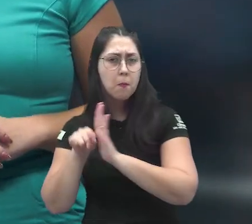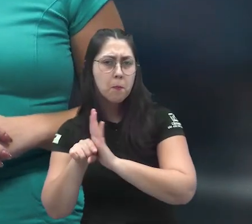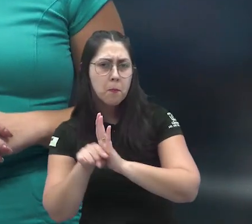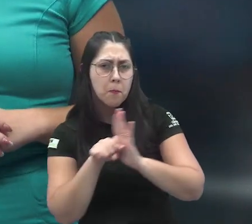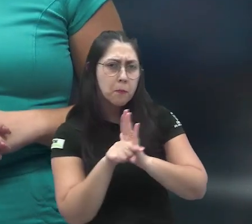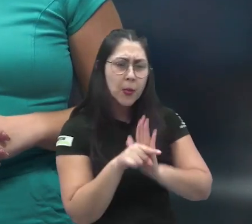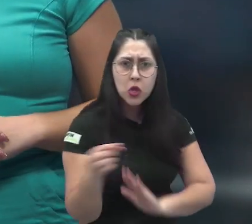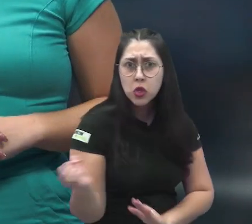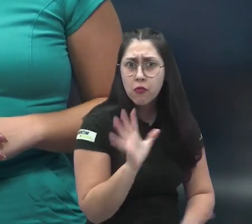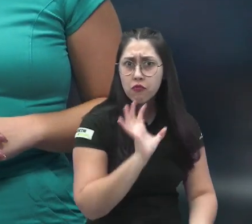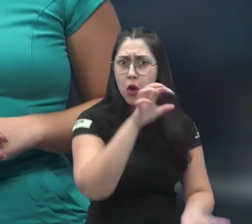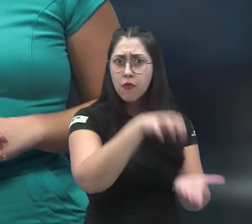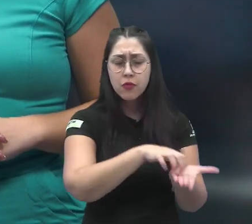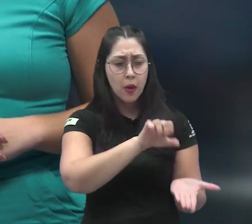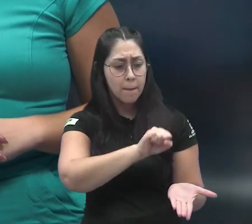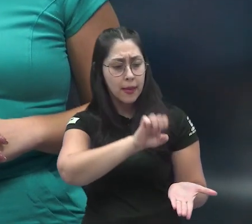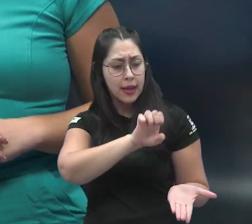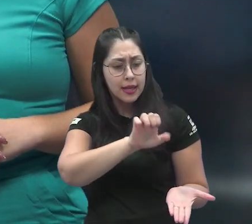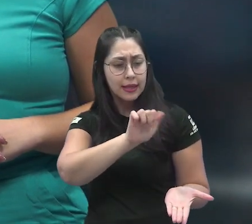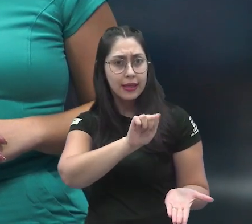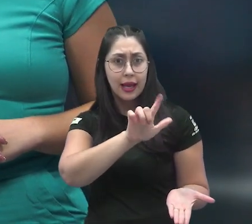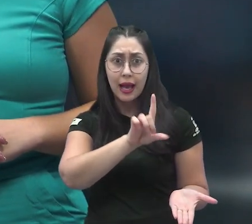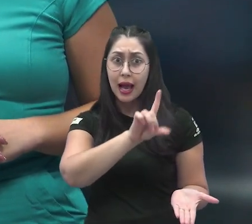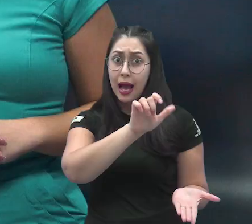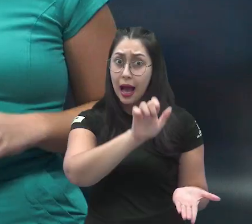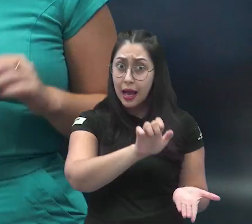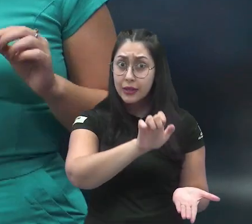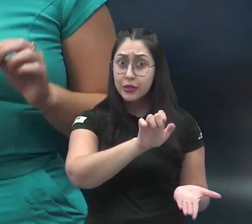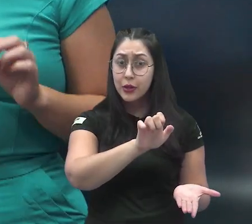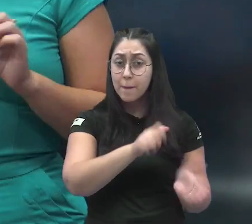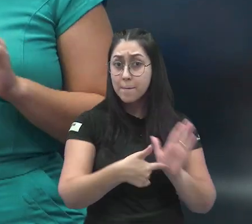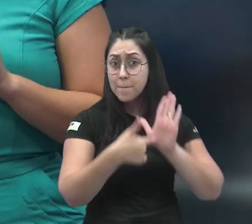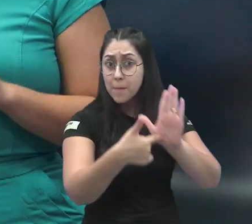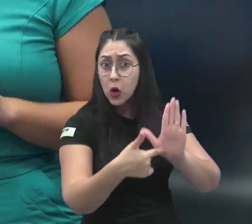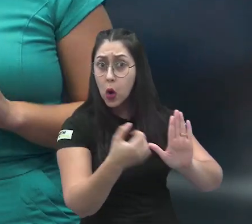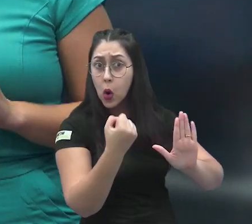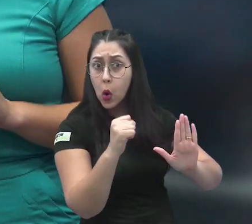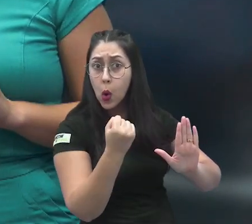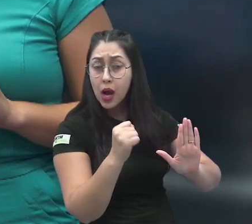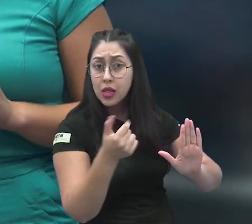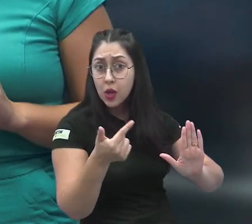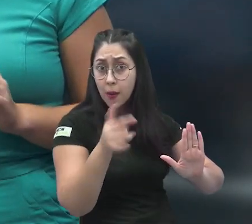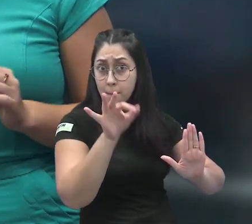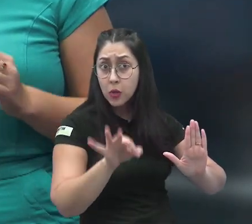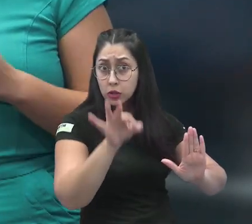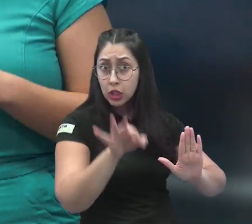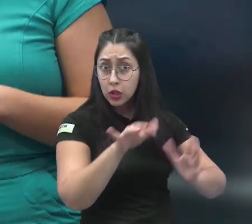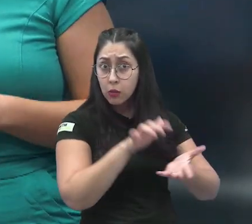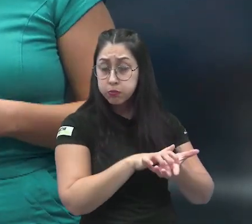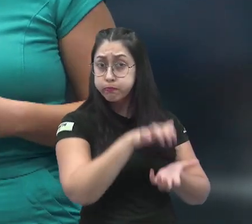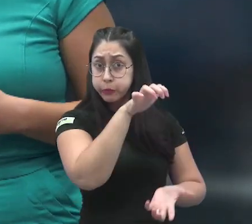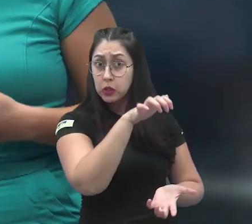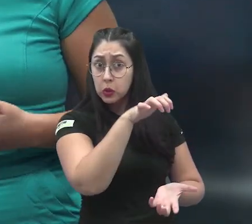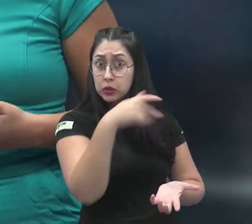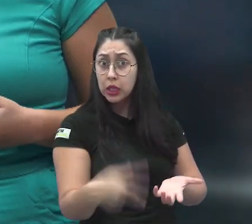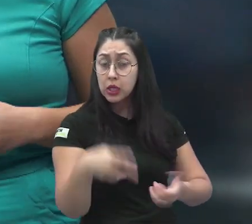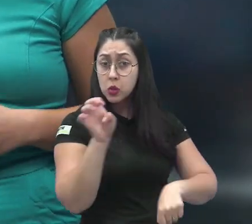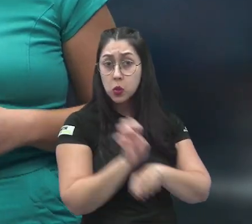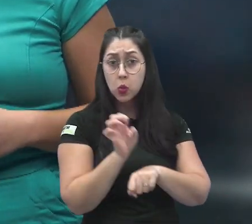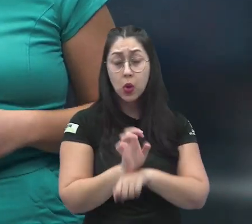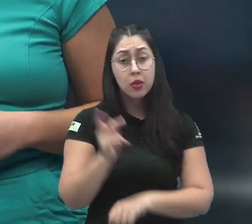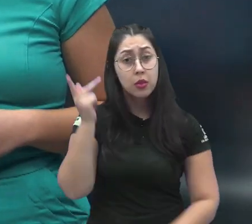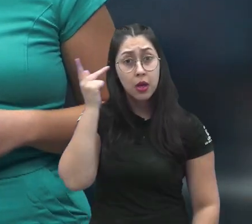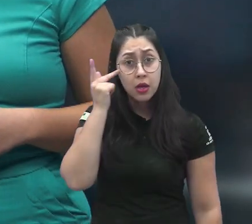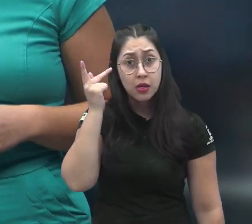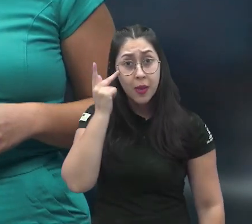Um levantamento inédito da Fundação SEAD revelou que 82% das pessoas com 60 anos ou mais no